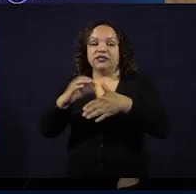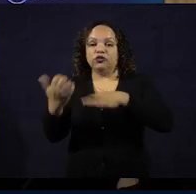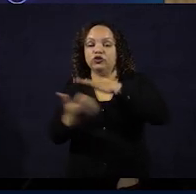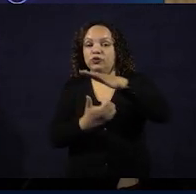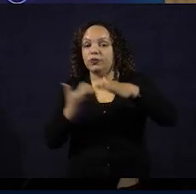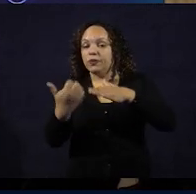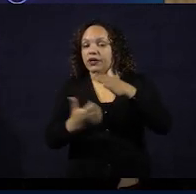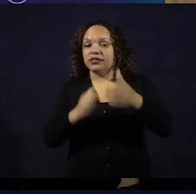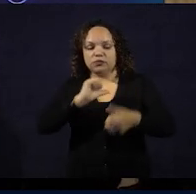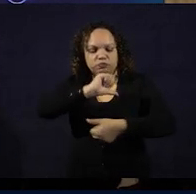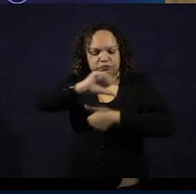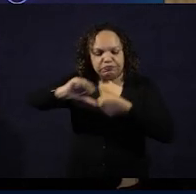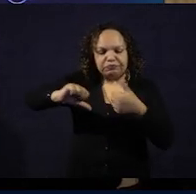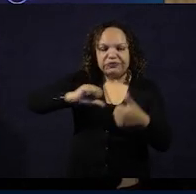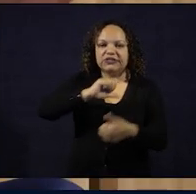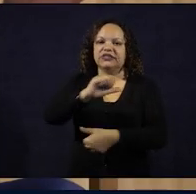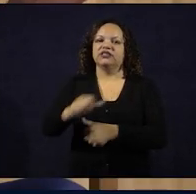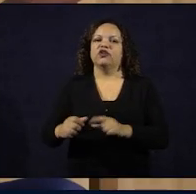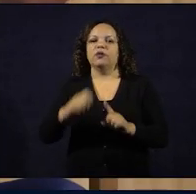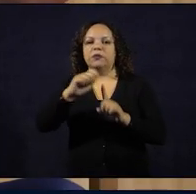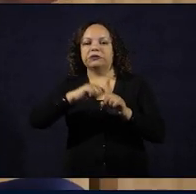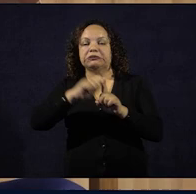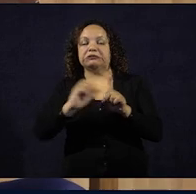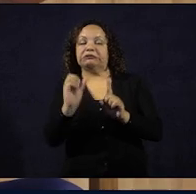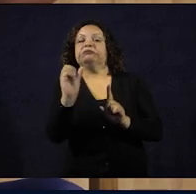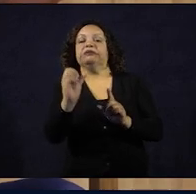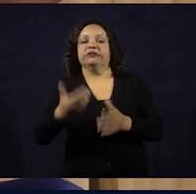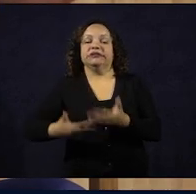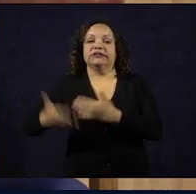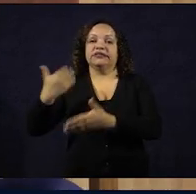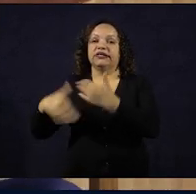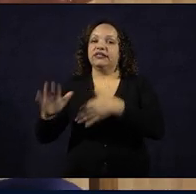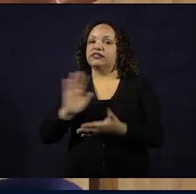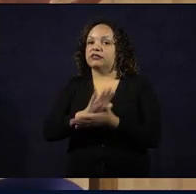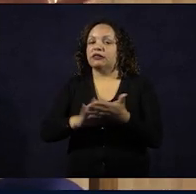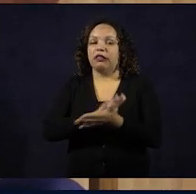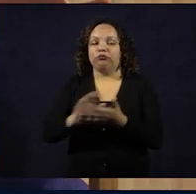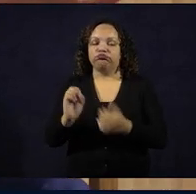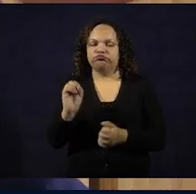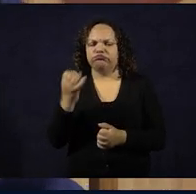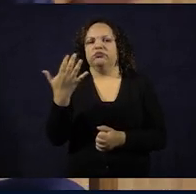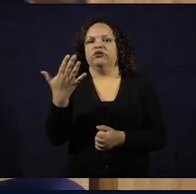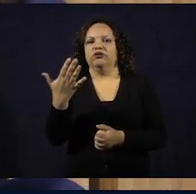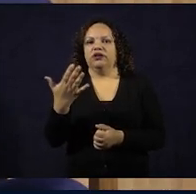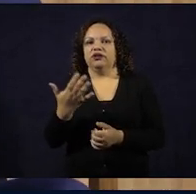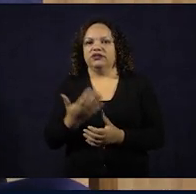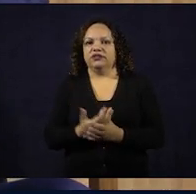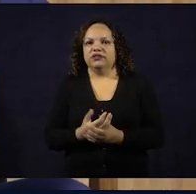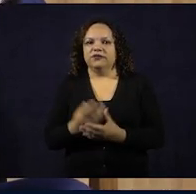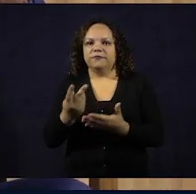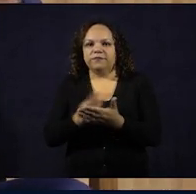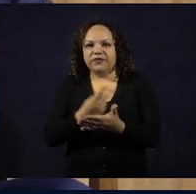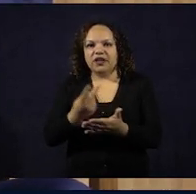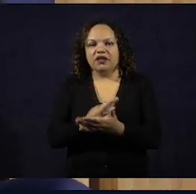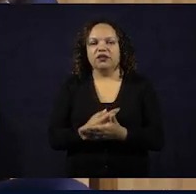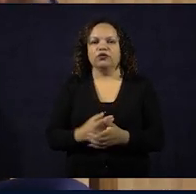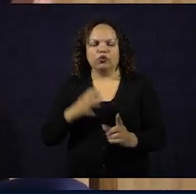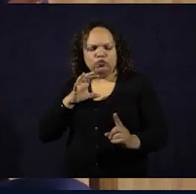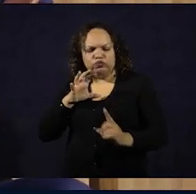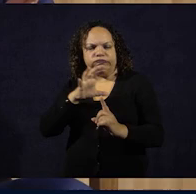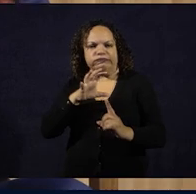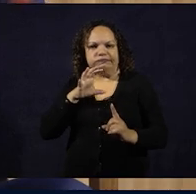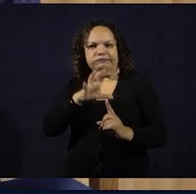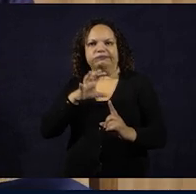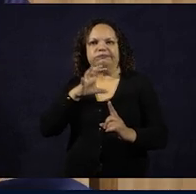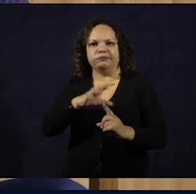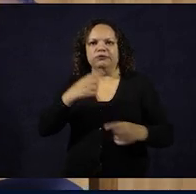trocam seis meses antes encarnada para poder fazer bobagem então é tá tendo a transição política no meio do